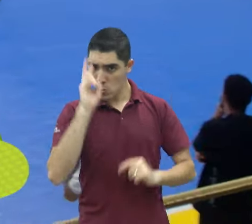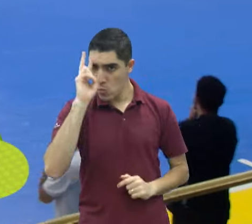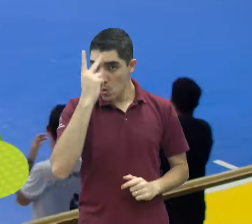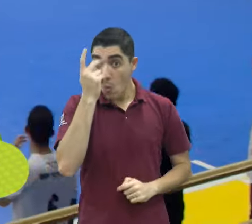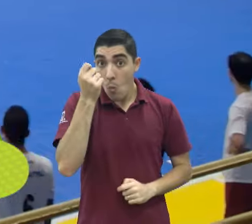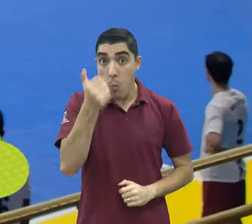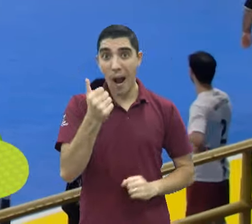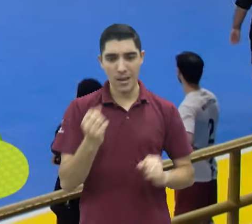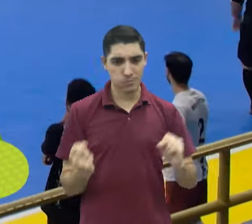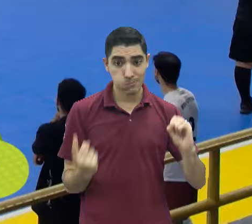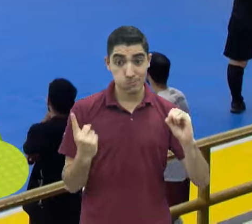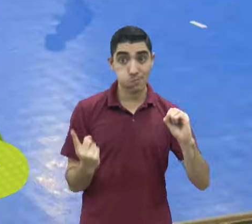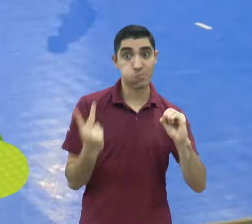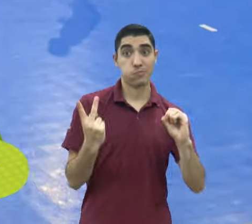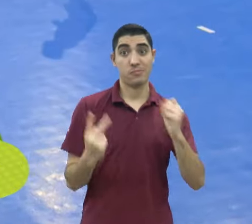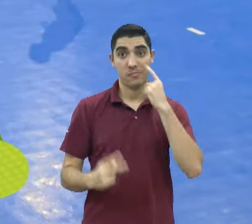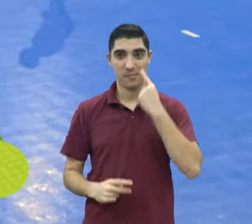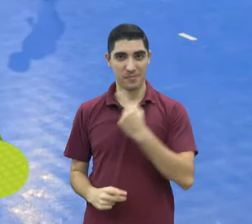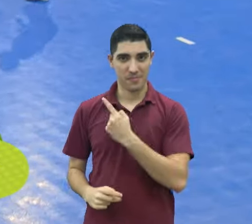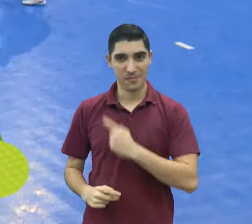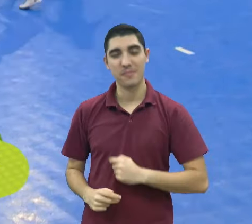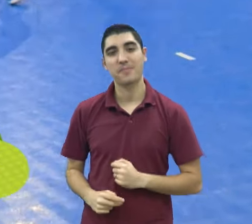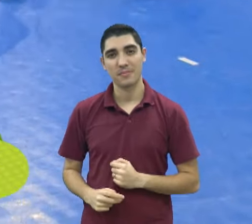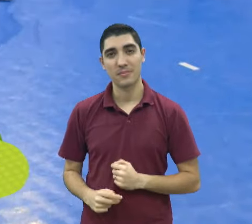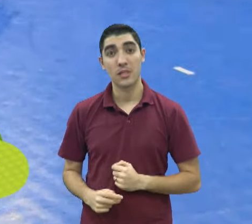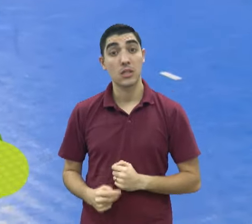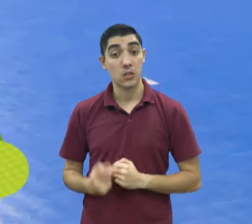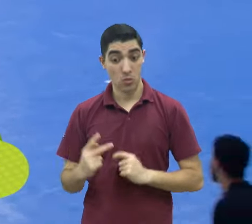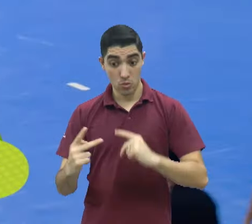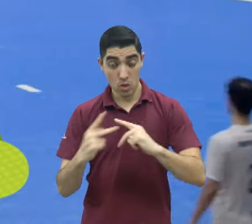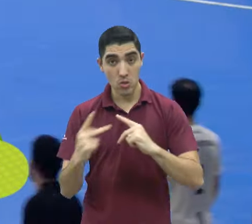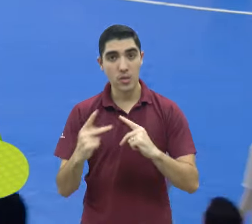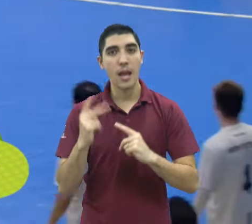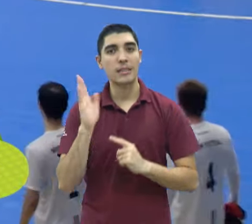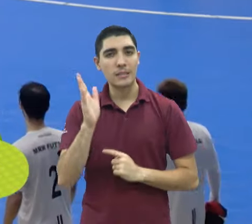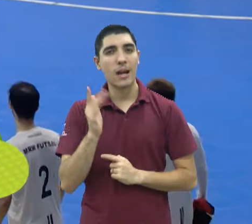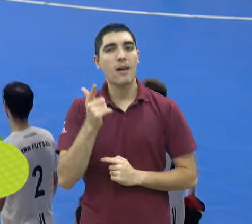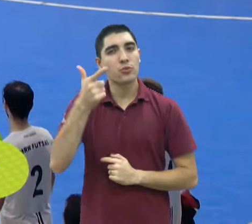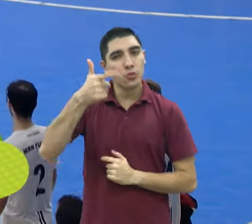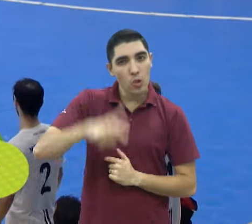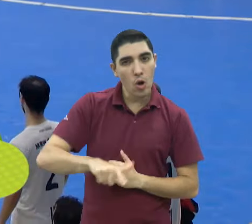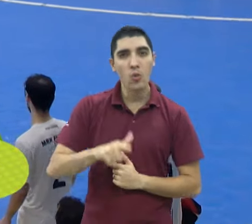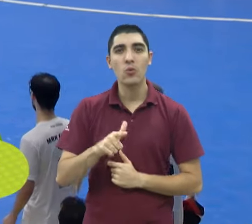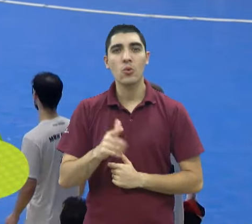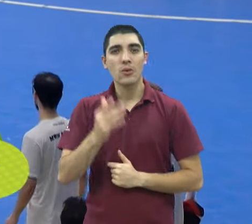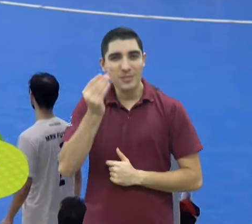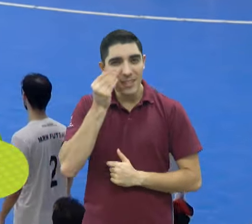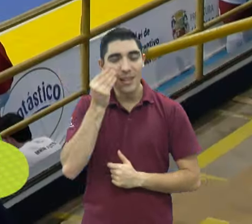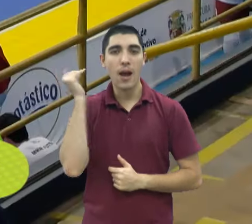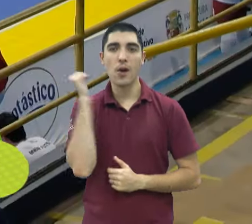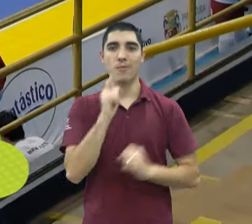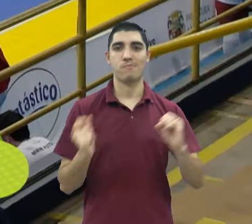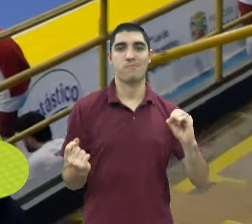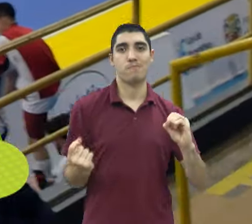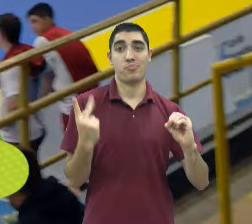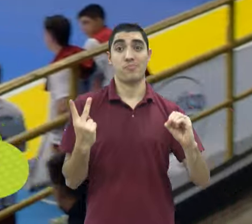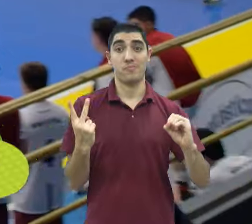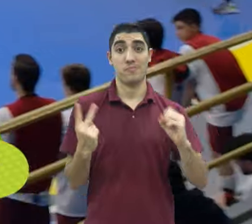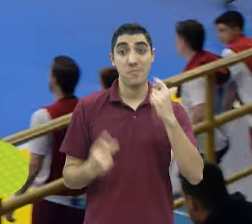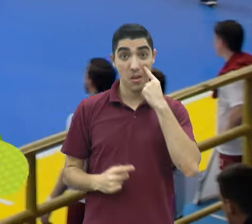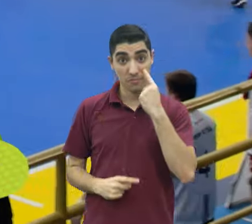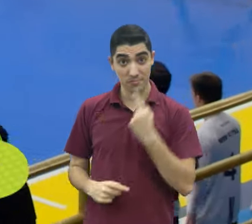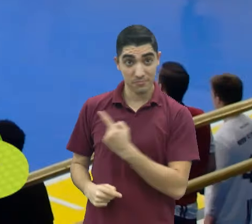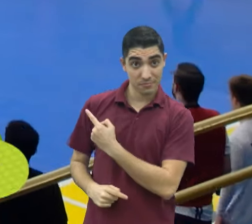ampliou nesse lance. Os donos da casa precisaram de alguns minutos a mais para fazer o segundo, e quando